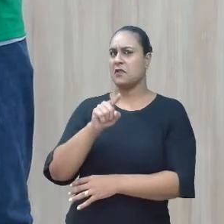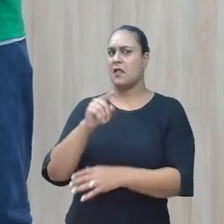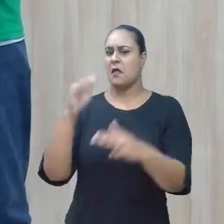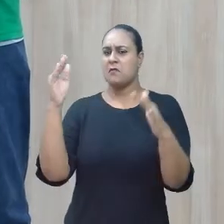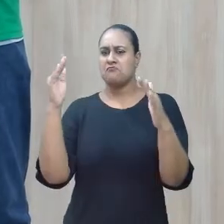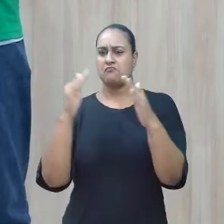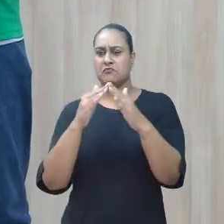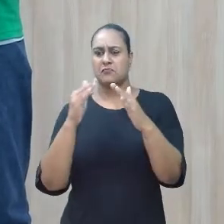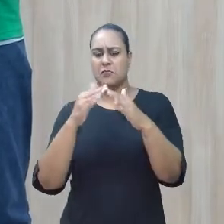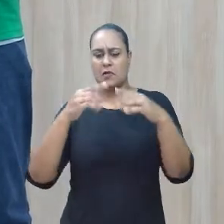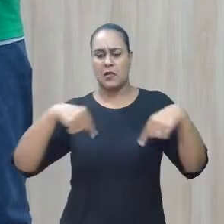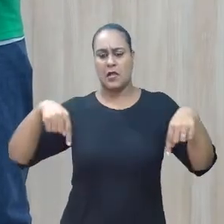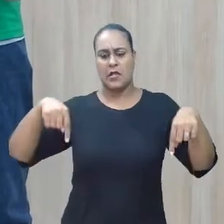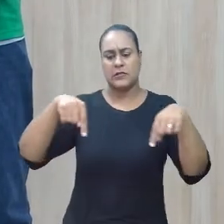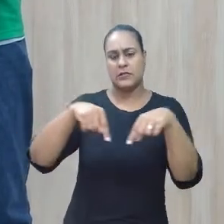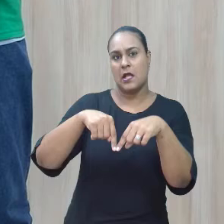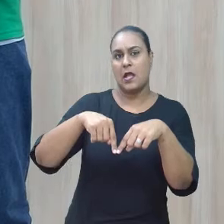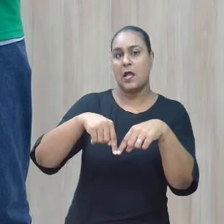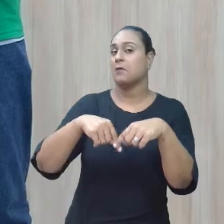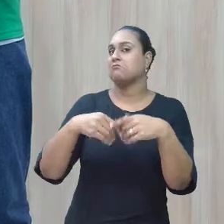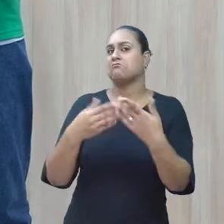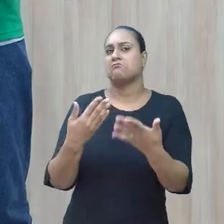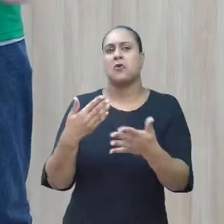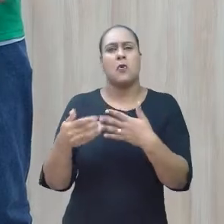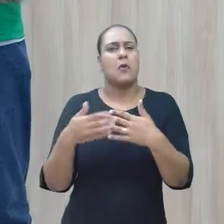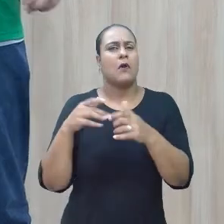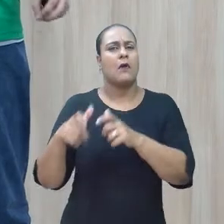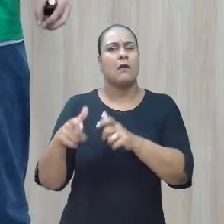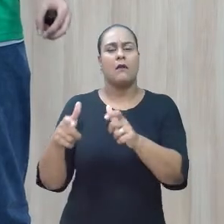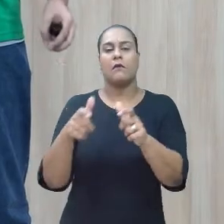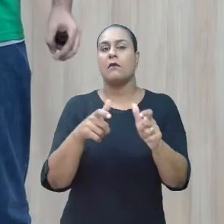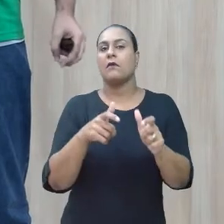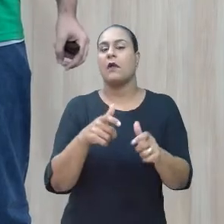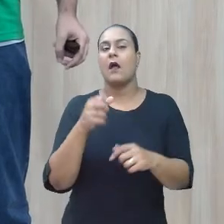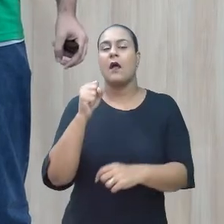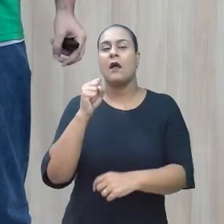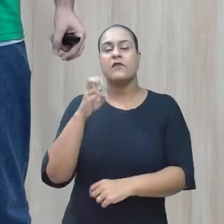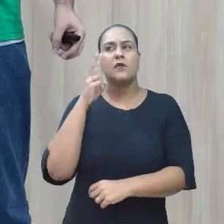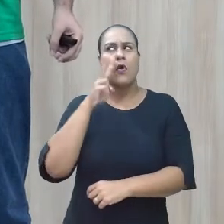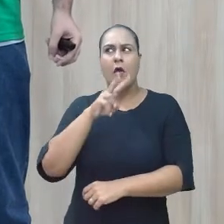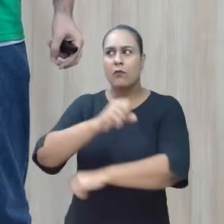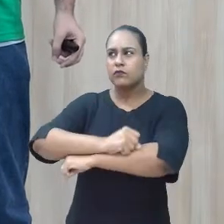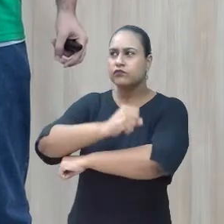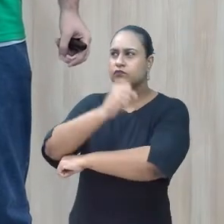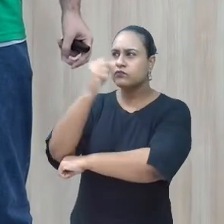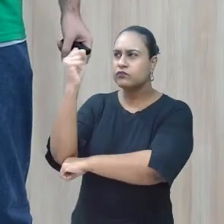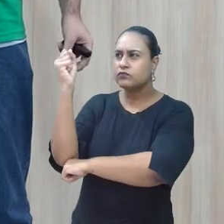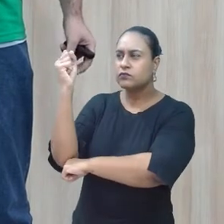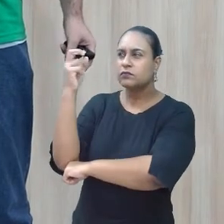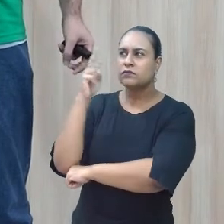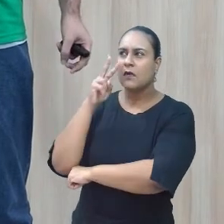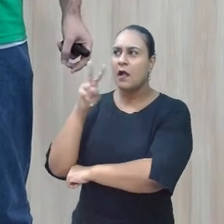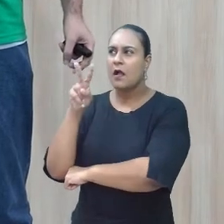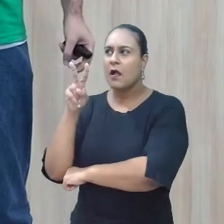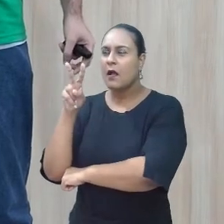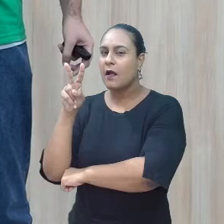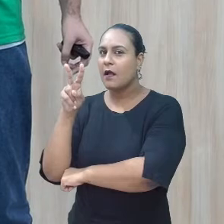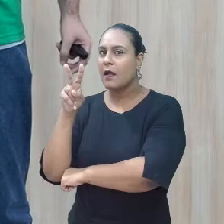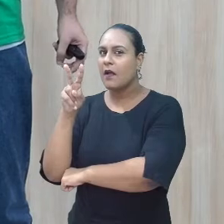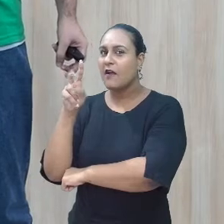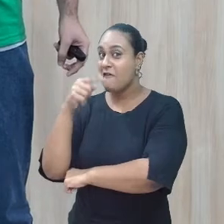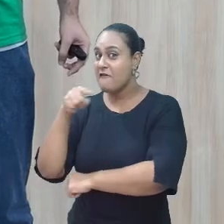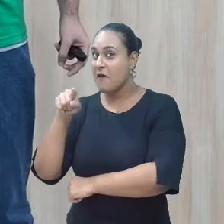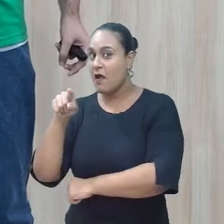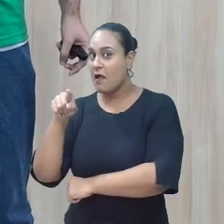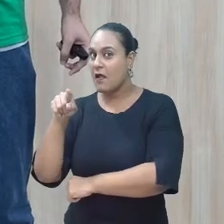sala, se você está no terraço da sua casa, na casa da sua avó, se você olhar pela janela ou se sair fora. Agora é para voltar, viu? É para ir olhar